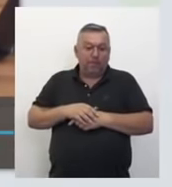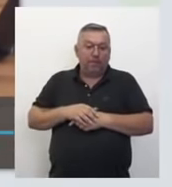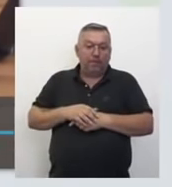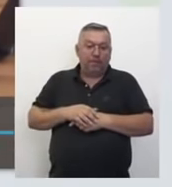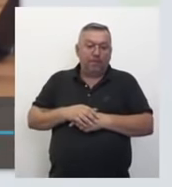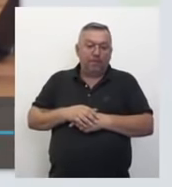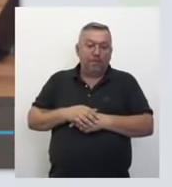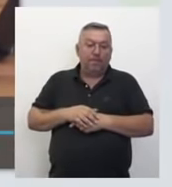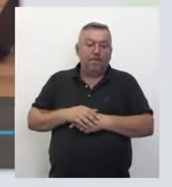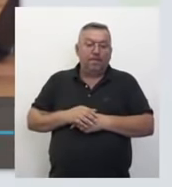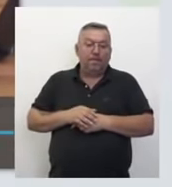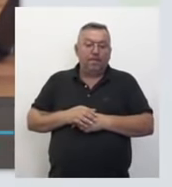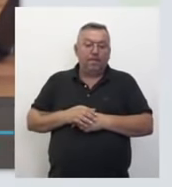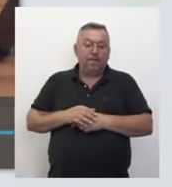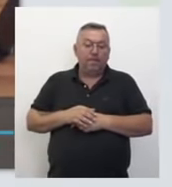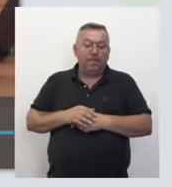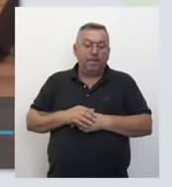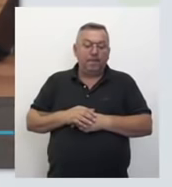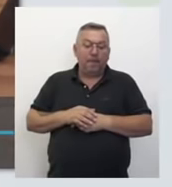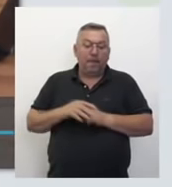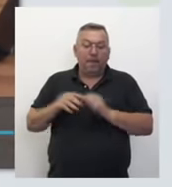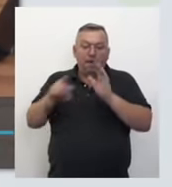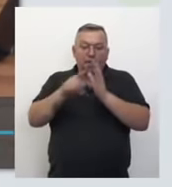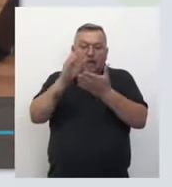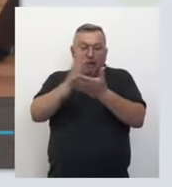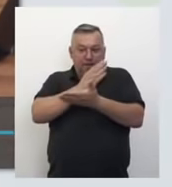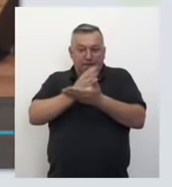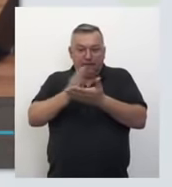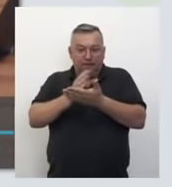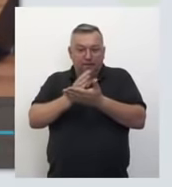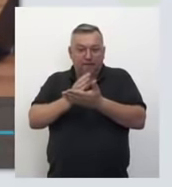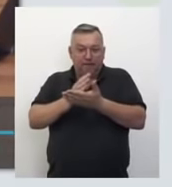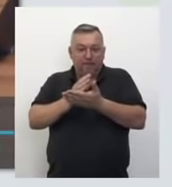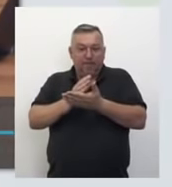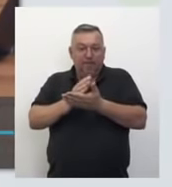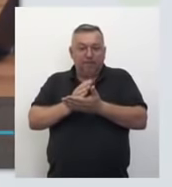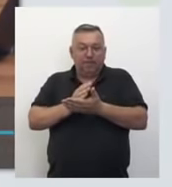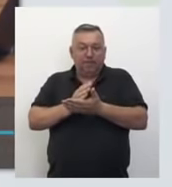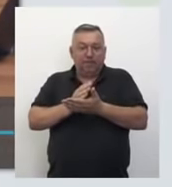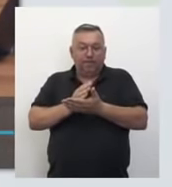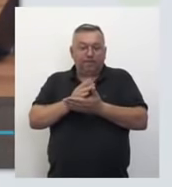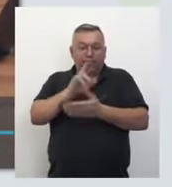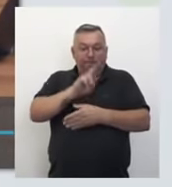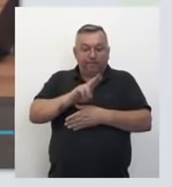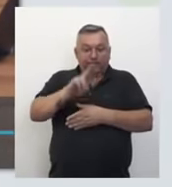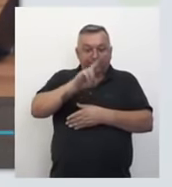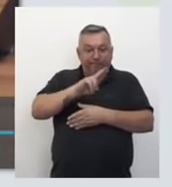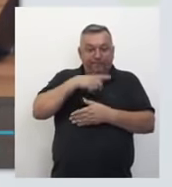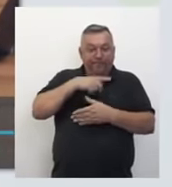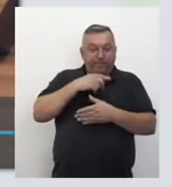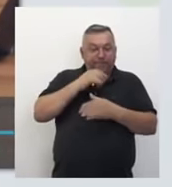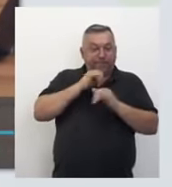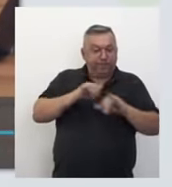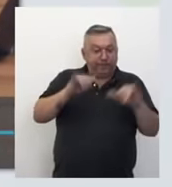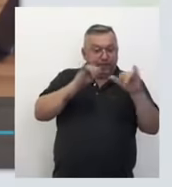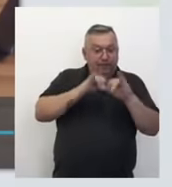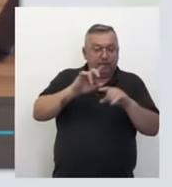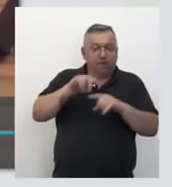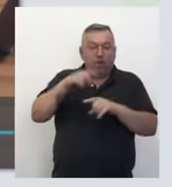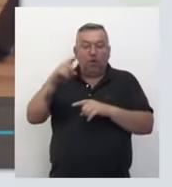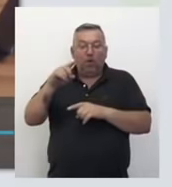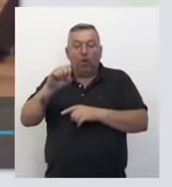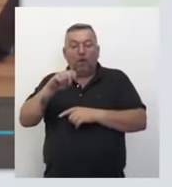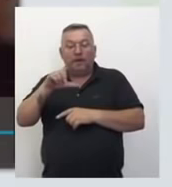essa caneta. Ó, então aqui tá a minha divisão. Esse lado aqui eu vou colocar a minha mensagem, e desse outro o da onde que